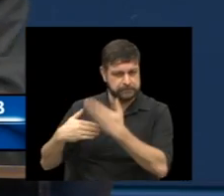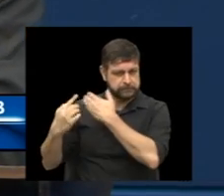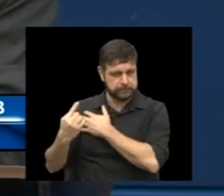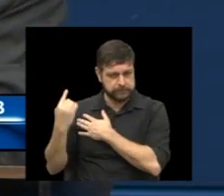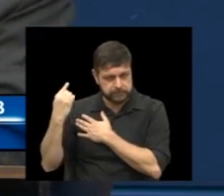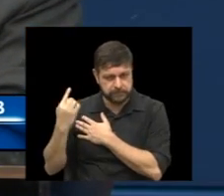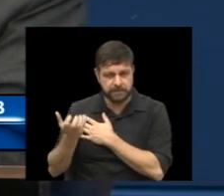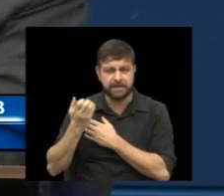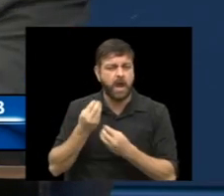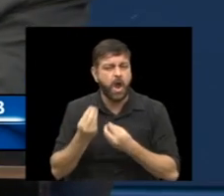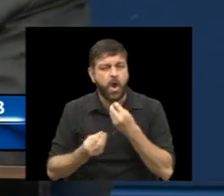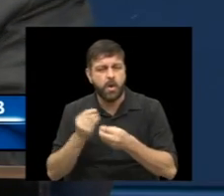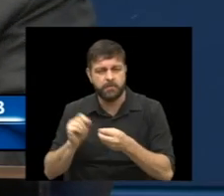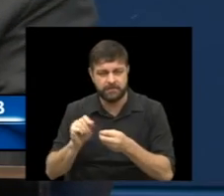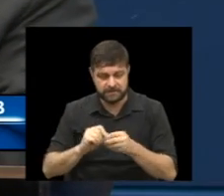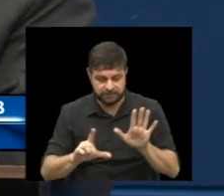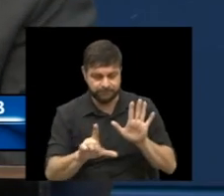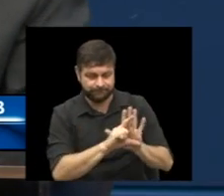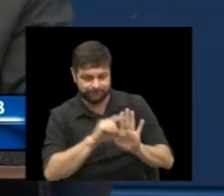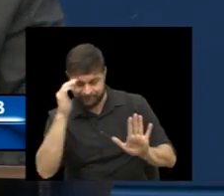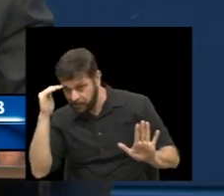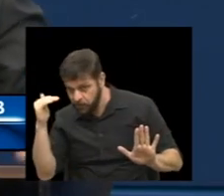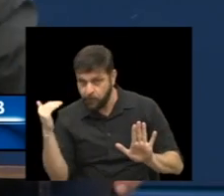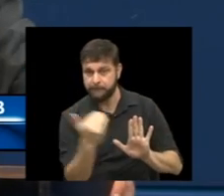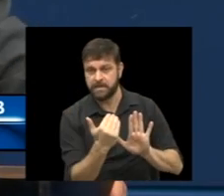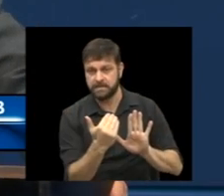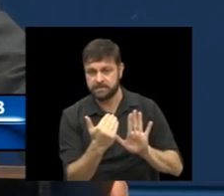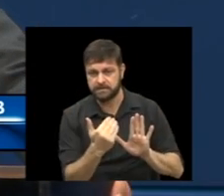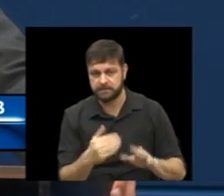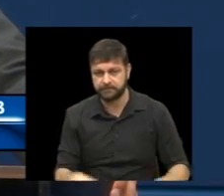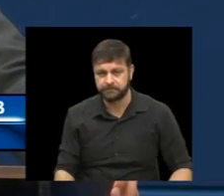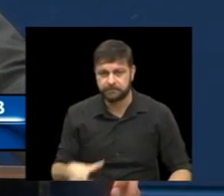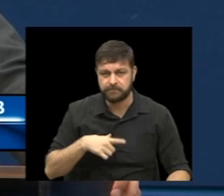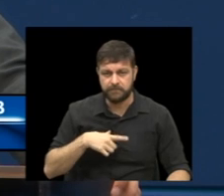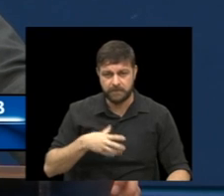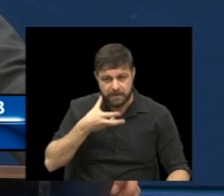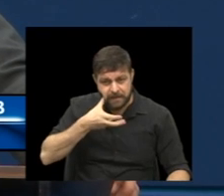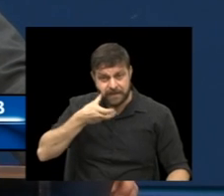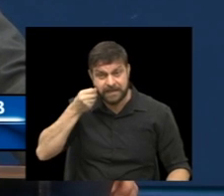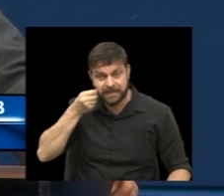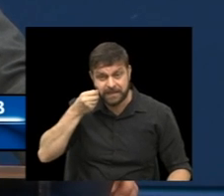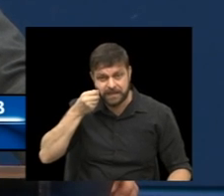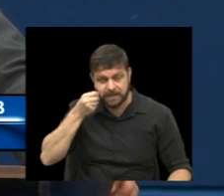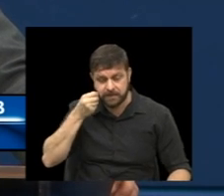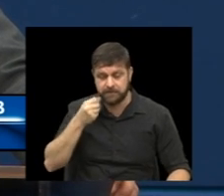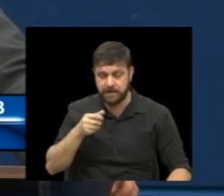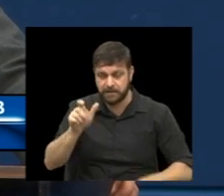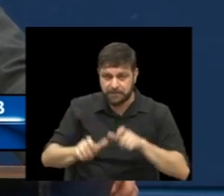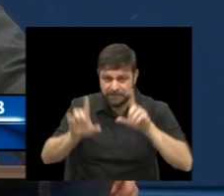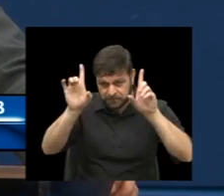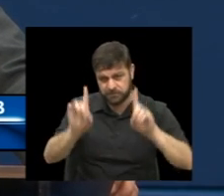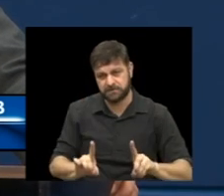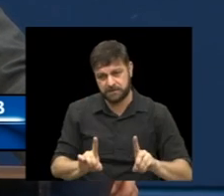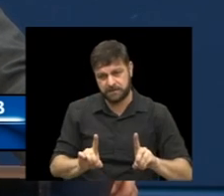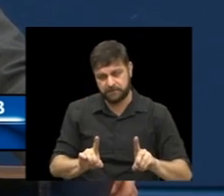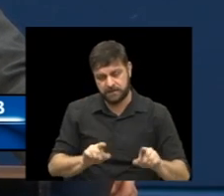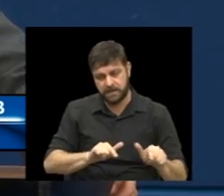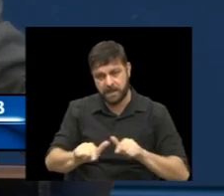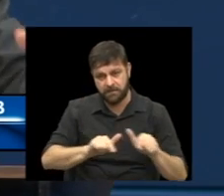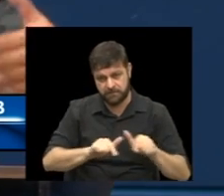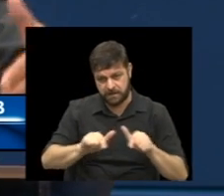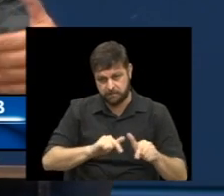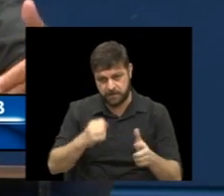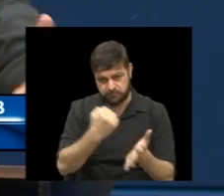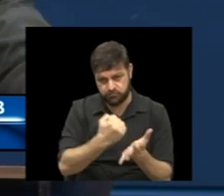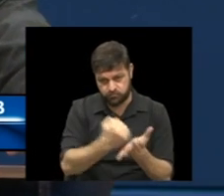dar espaços e cumprir legislação federal da cota da pessoa com deficiência. E o